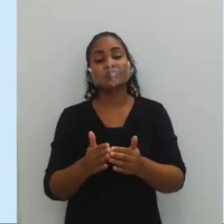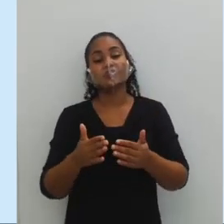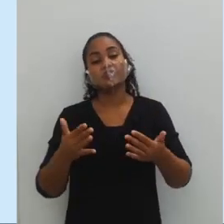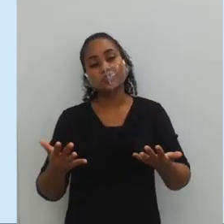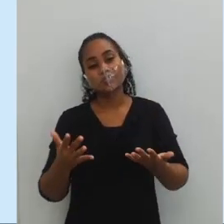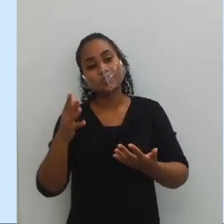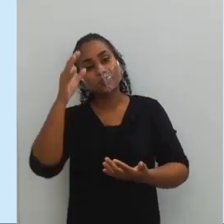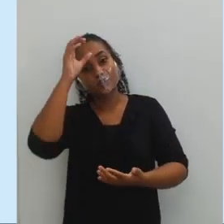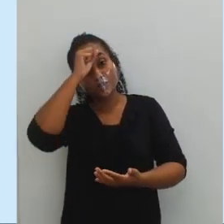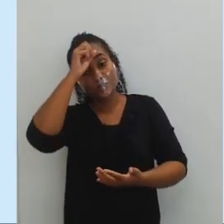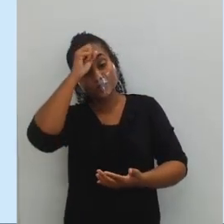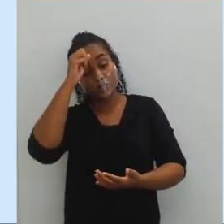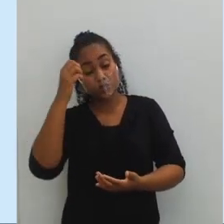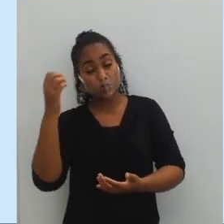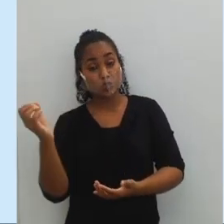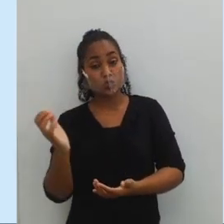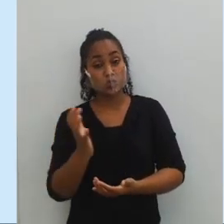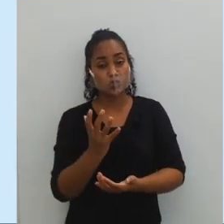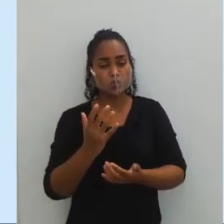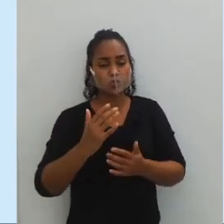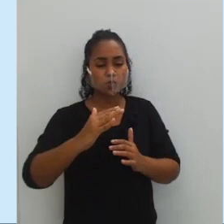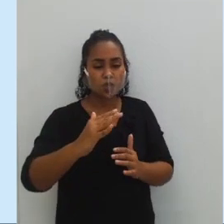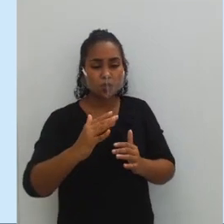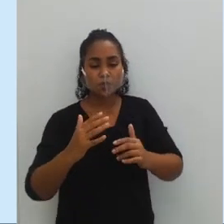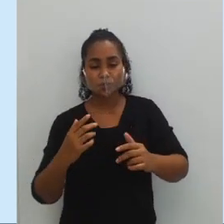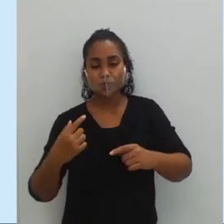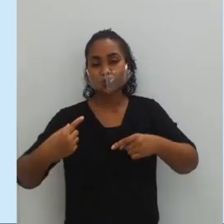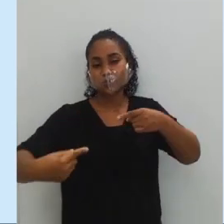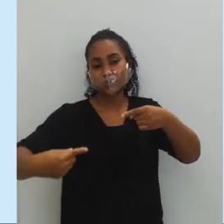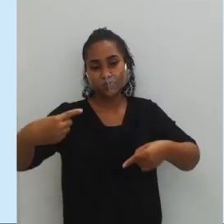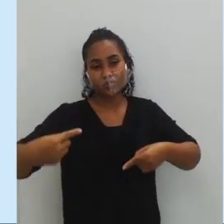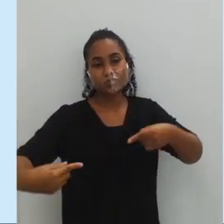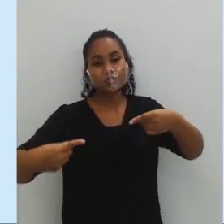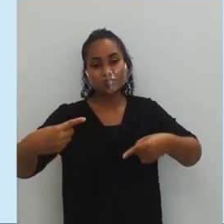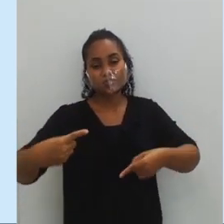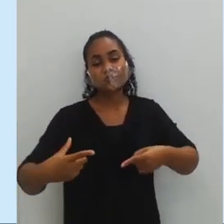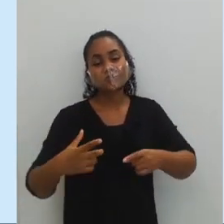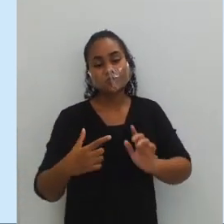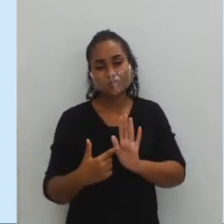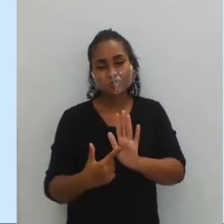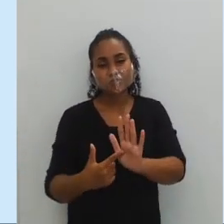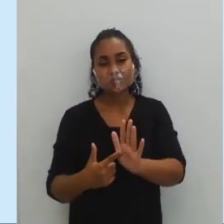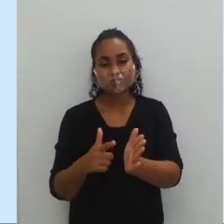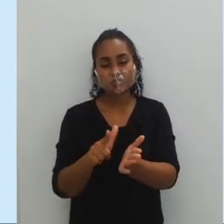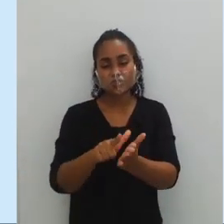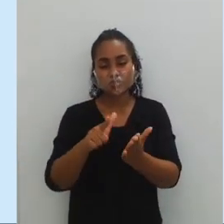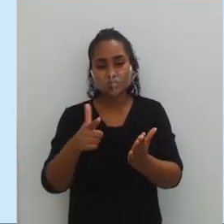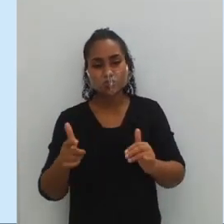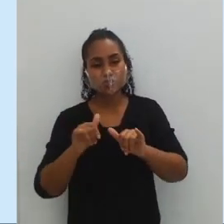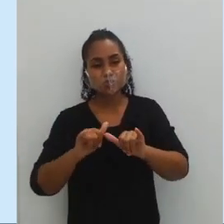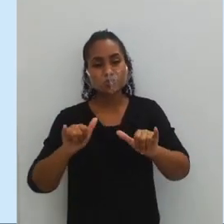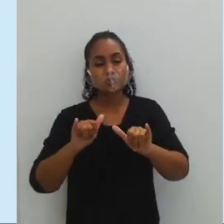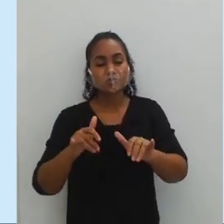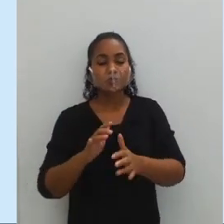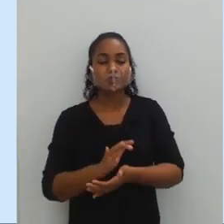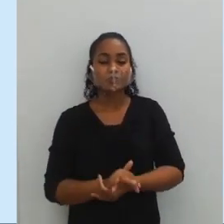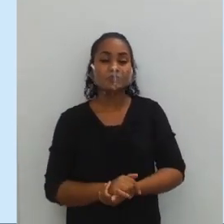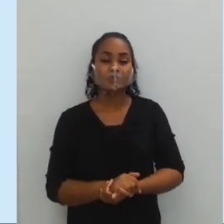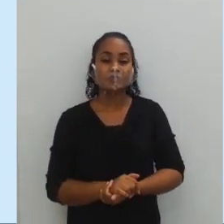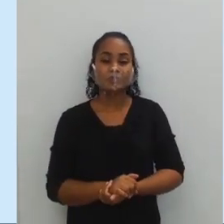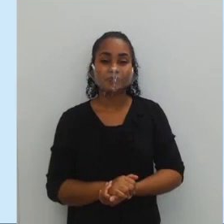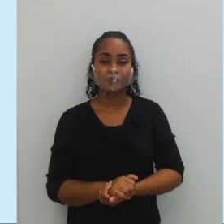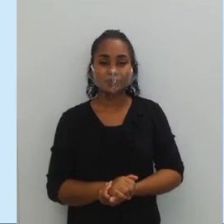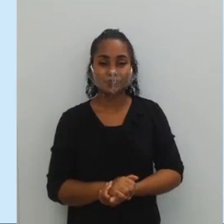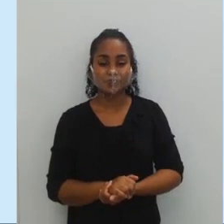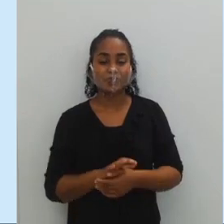E aí eles aprenderam justamente o jiu-jitsu, e aí eu mostrei para vocês também algumas fontes históricas e recortes de jornais.